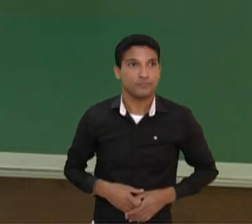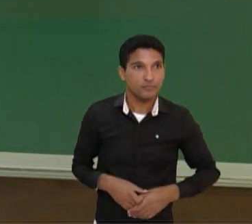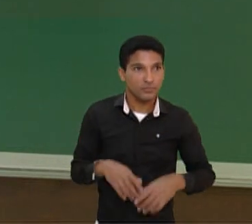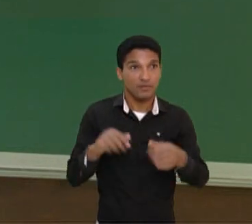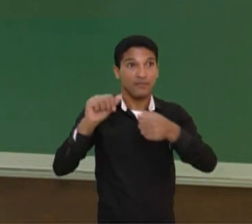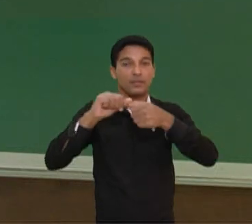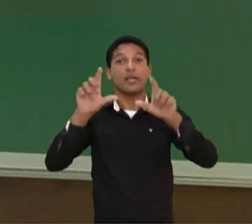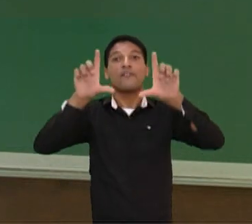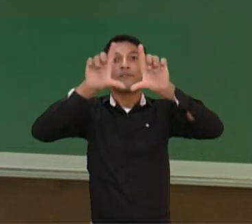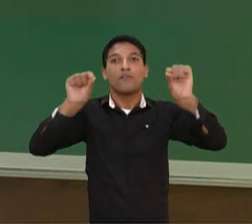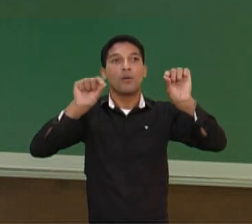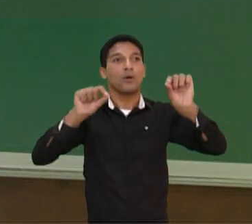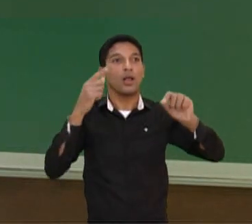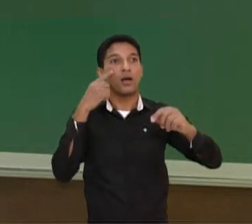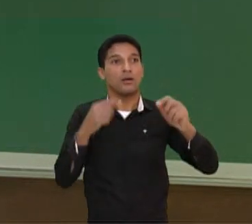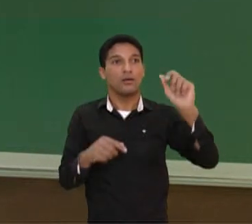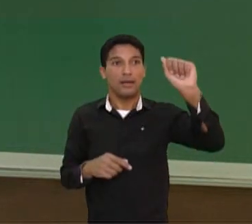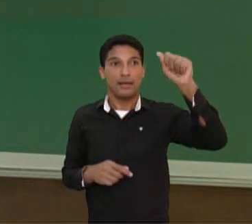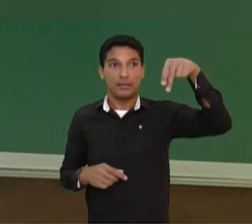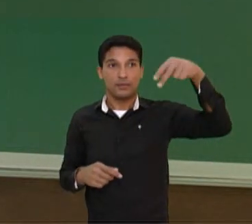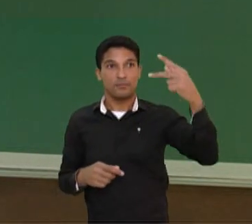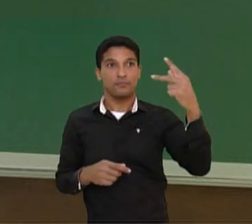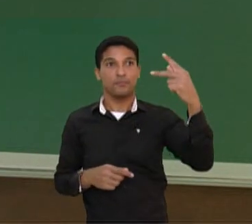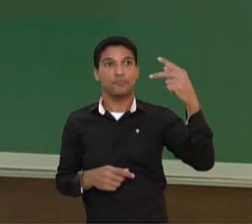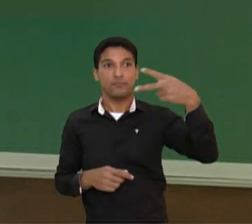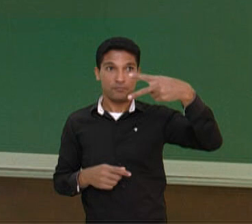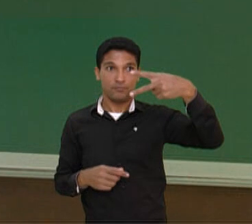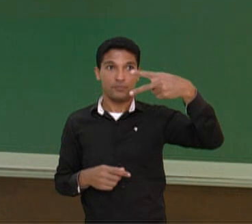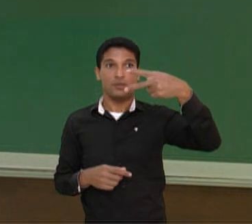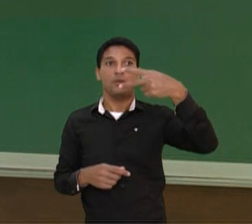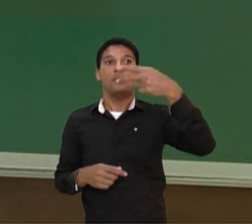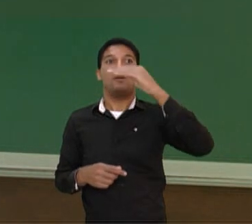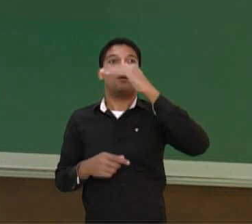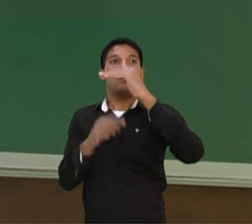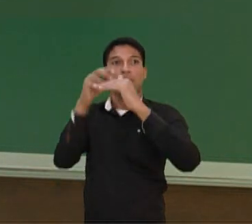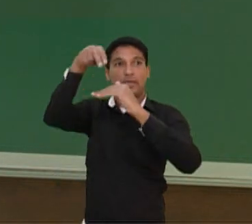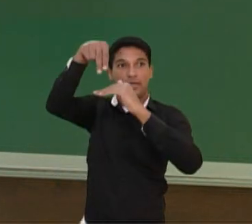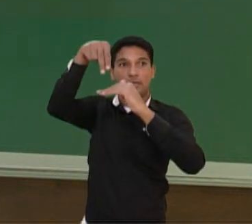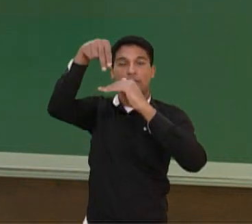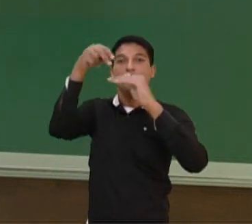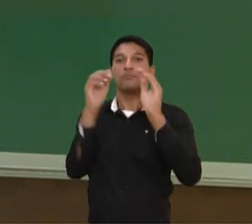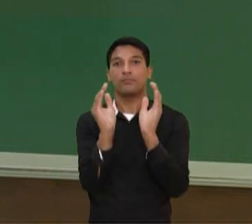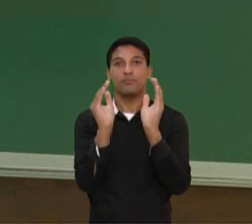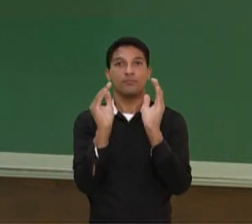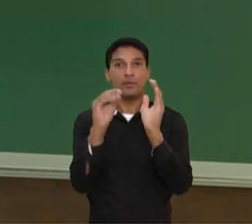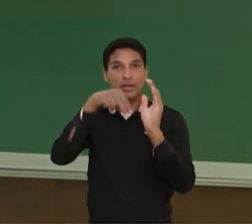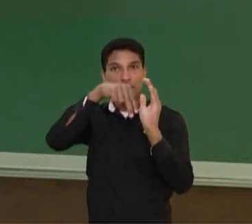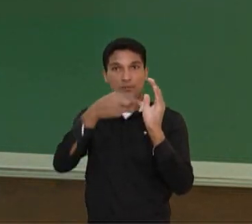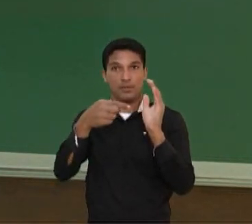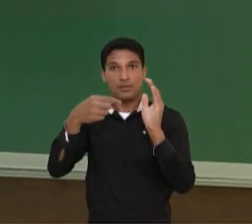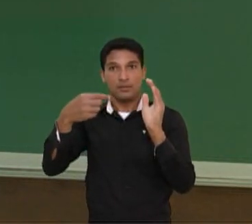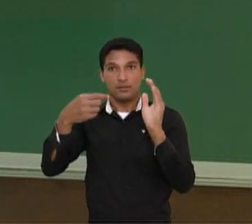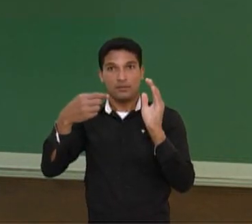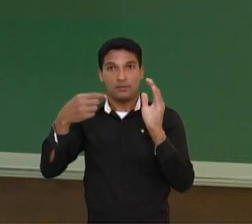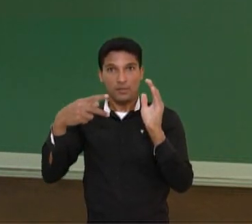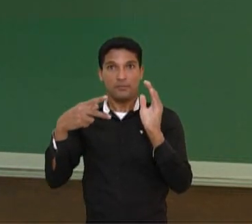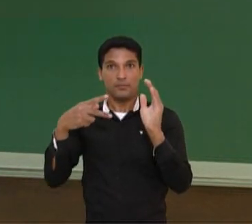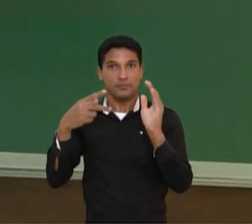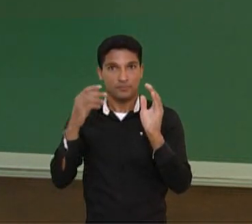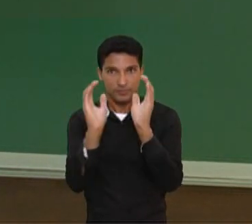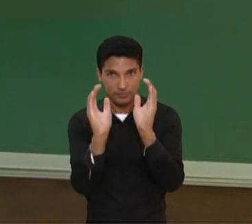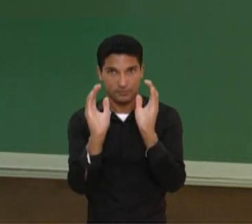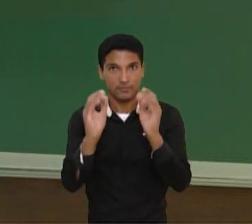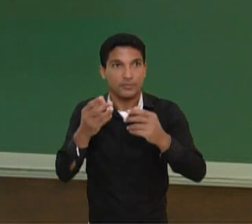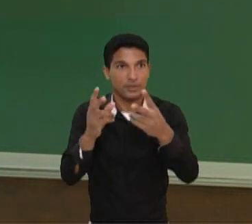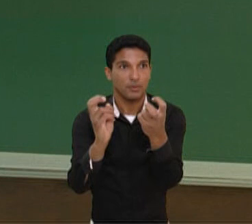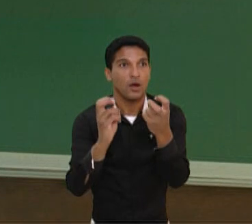que é o N fatorial, N menos P, 26 menos 4 fatorial. Ficamos, então, com